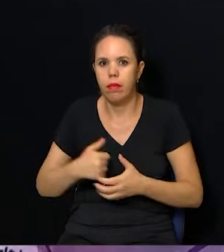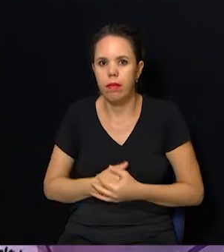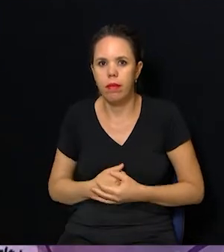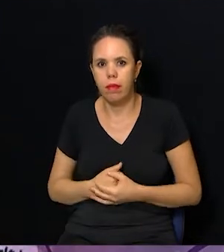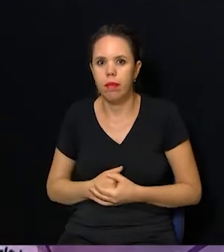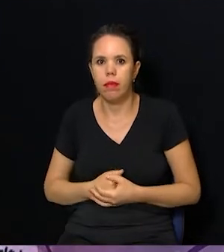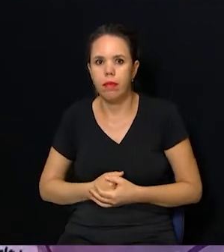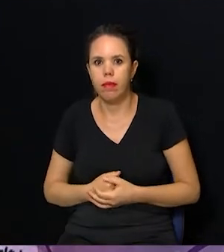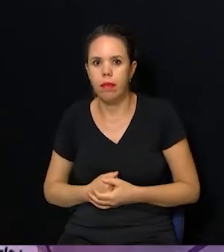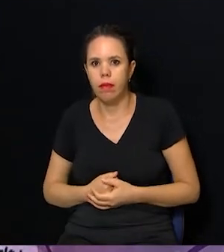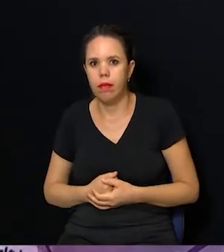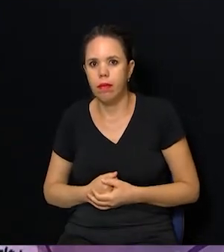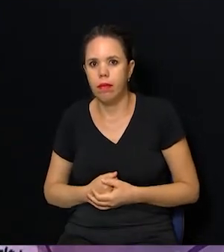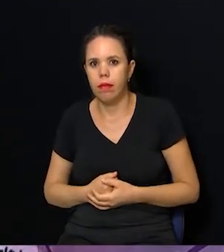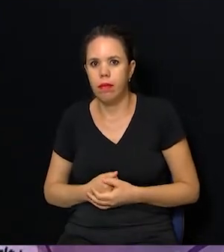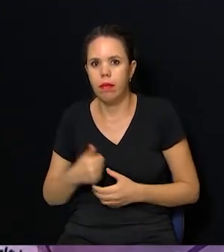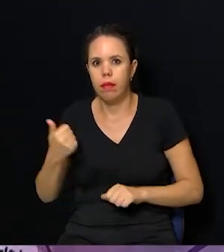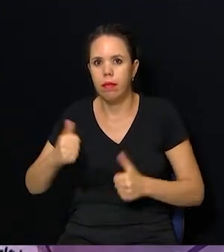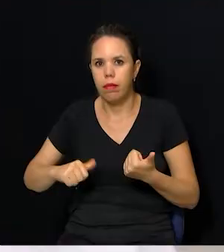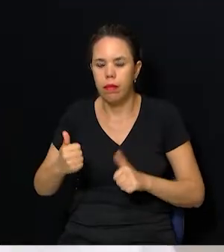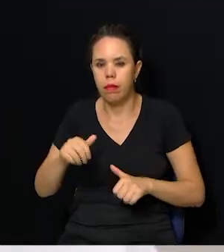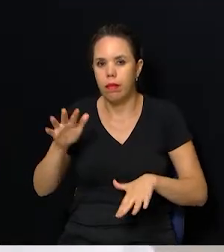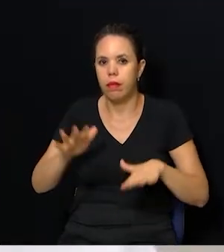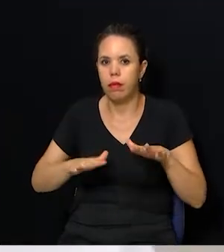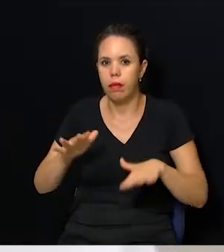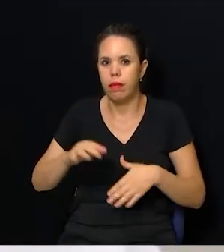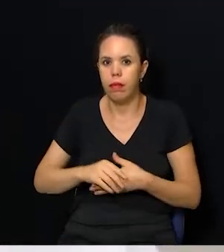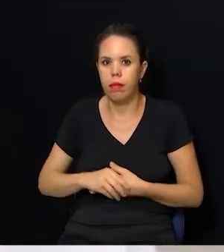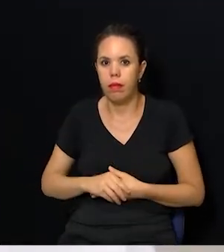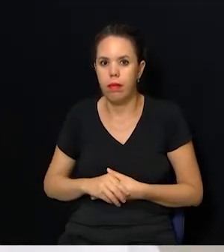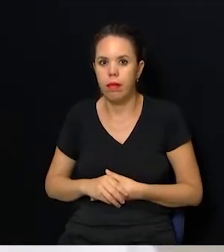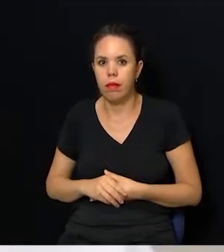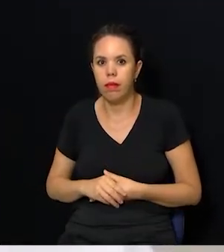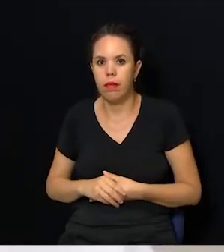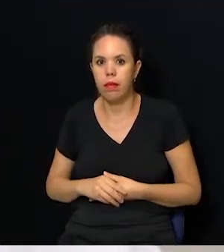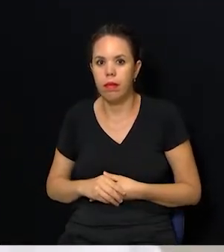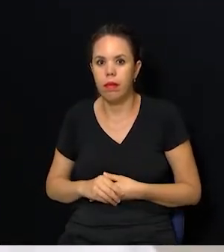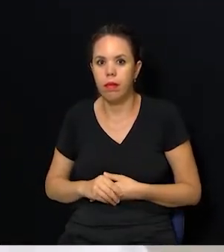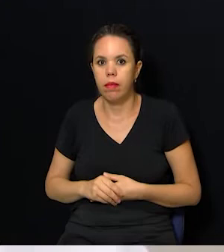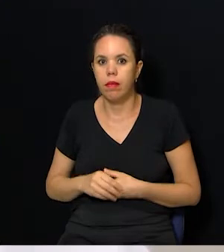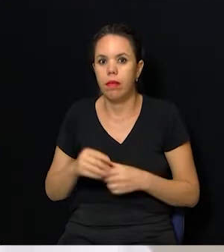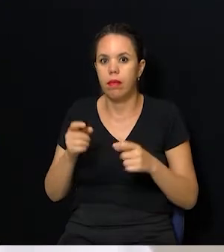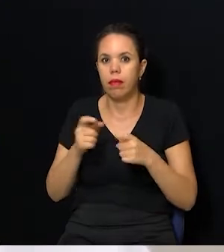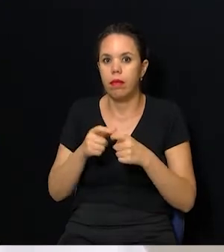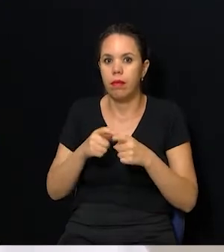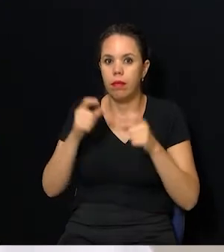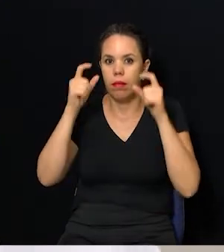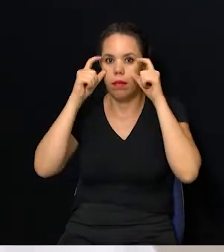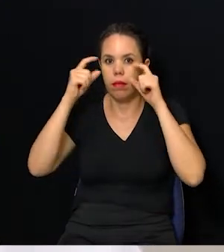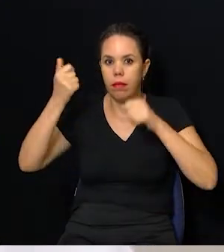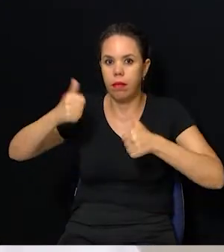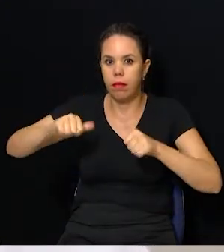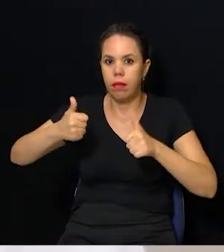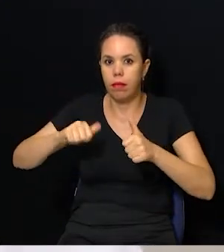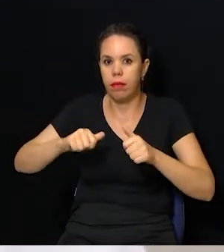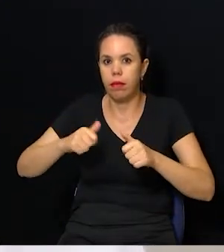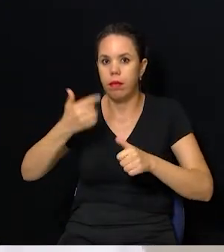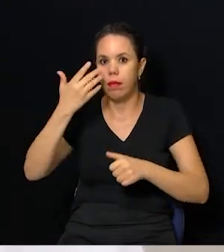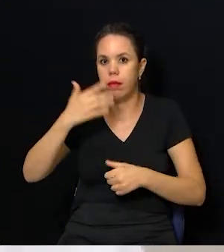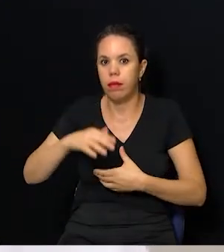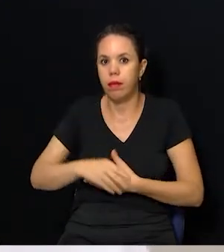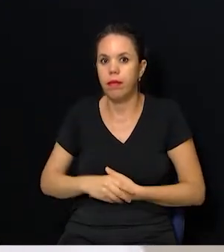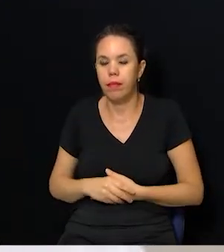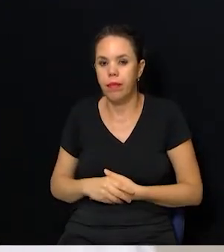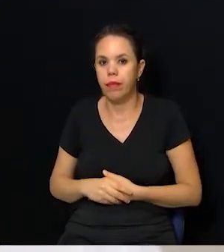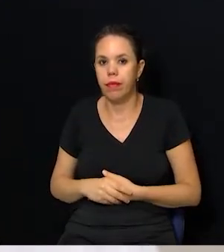doutor? Veja, aí o diagnóstico ele vai depender do oftalmologista fazer uma avaliação adequada da criança,